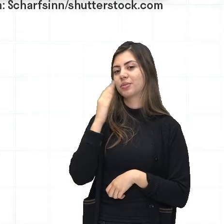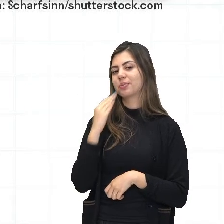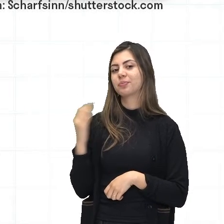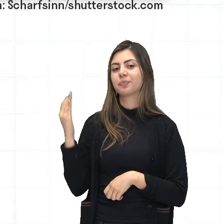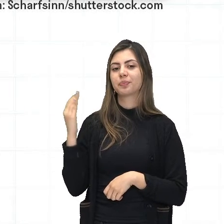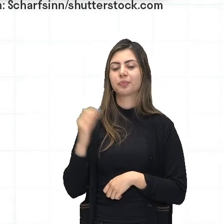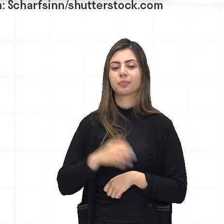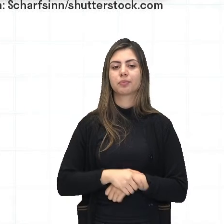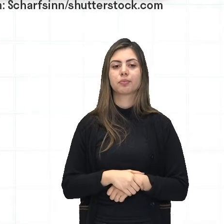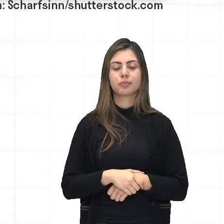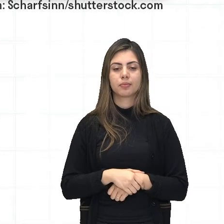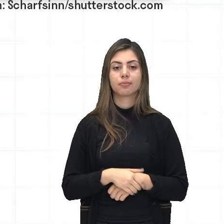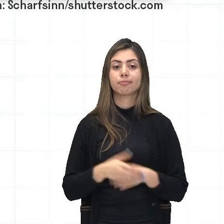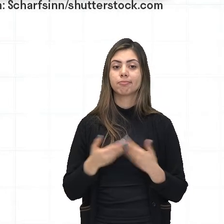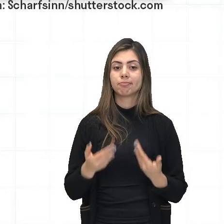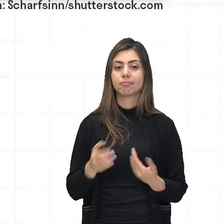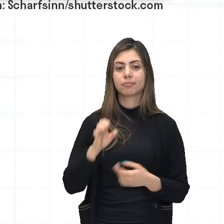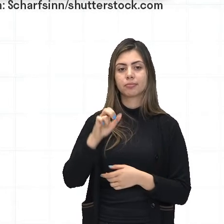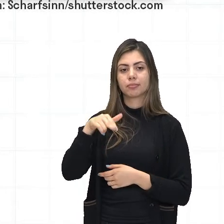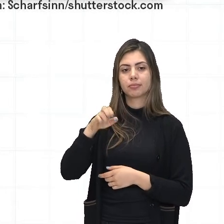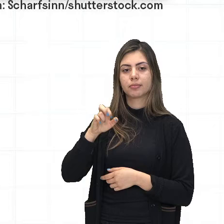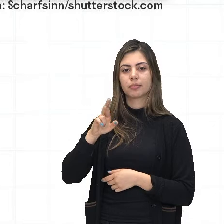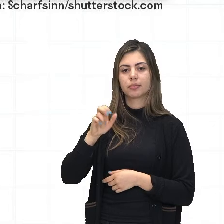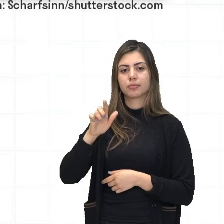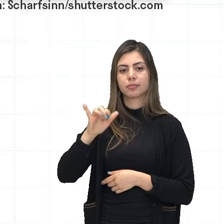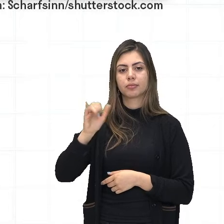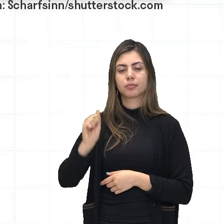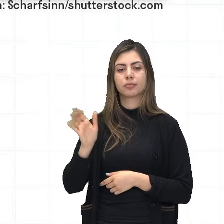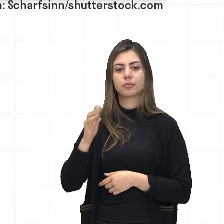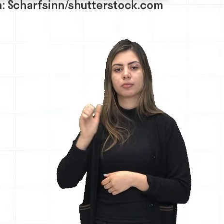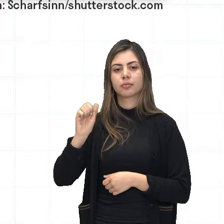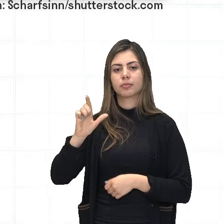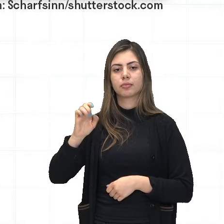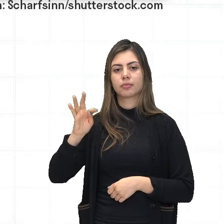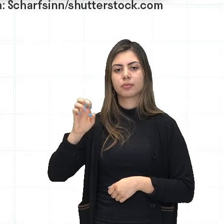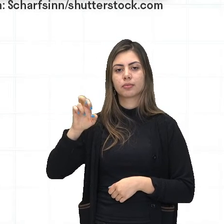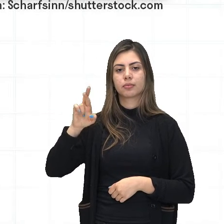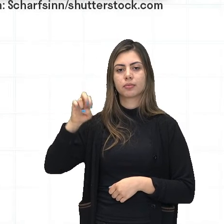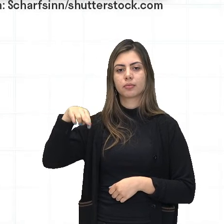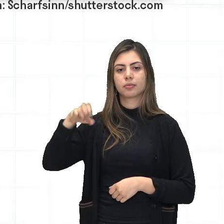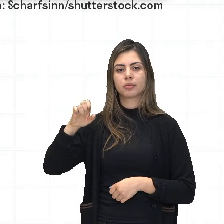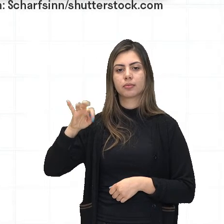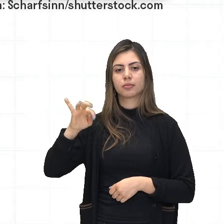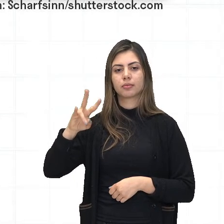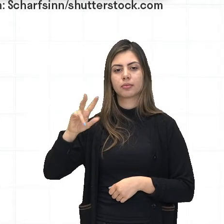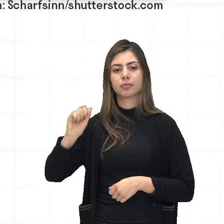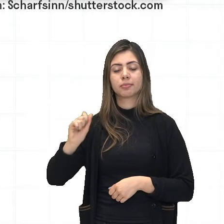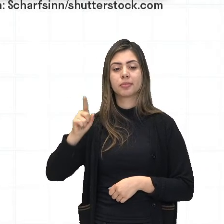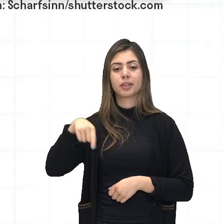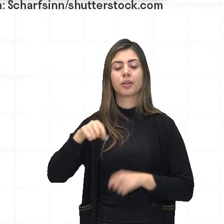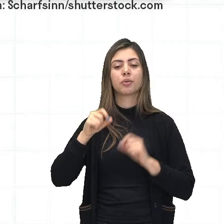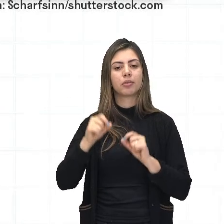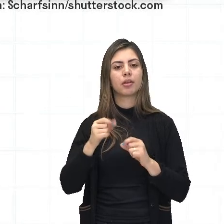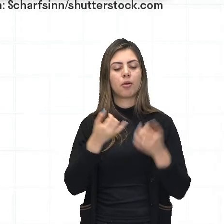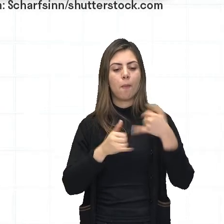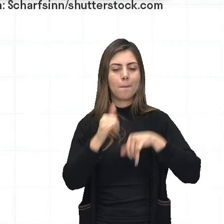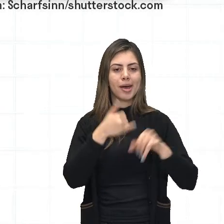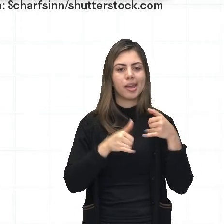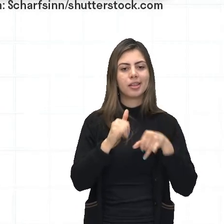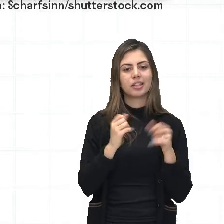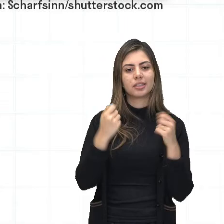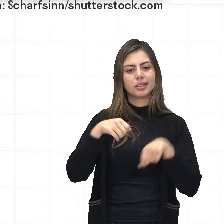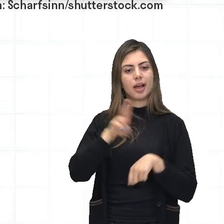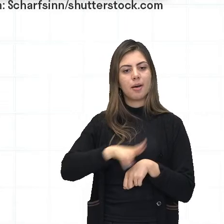né? Energia alternativa também pode ser entendida como energia renovável,